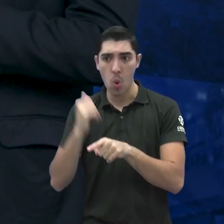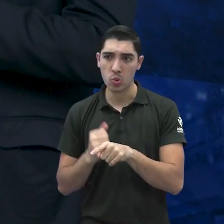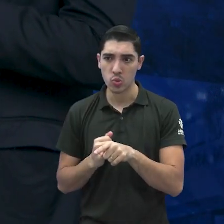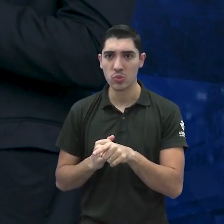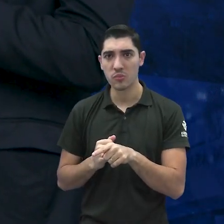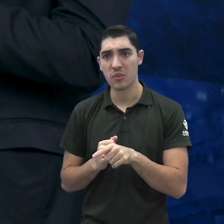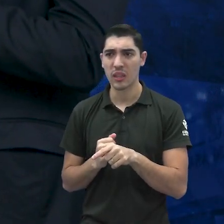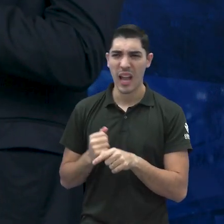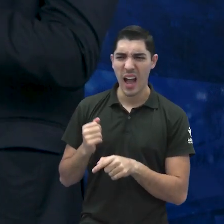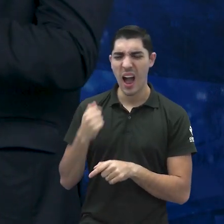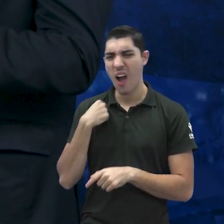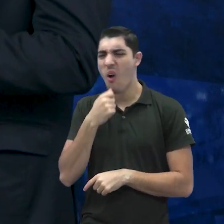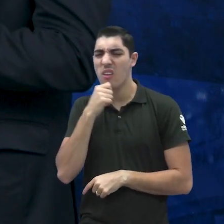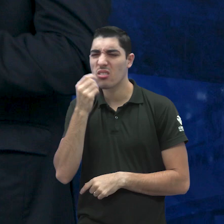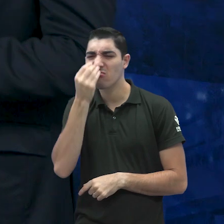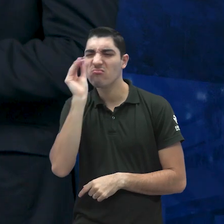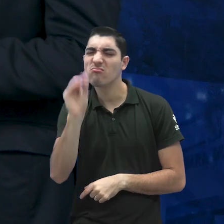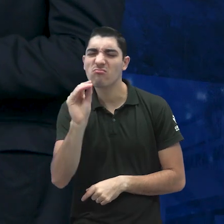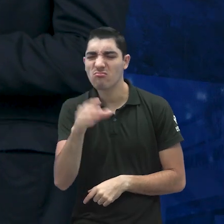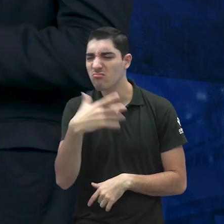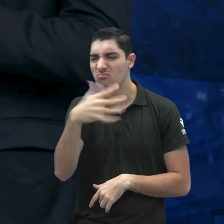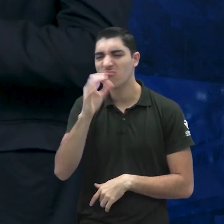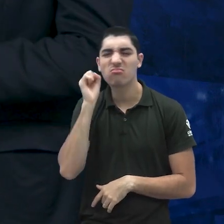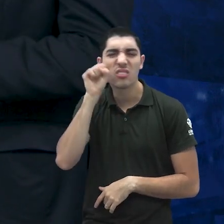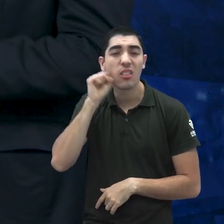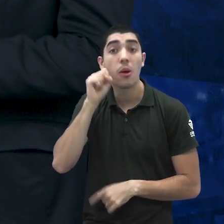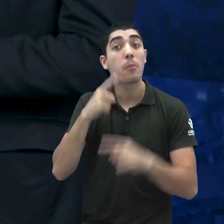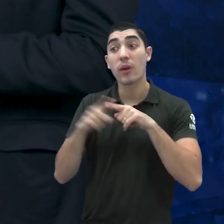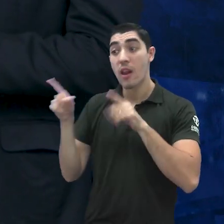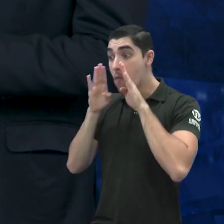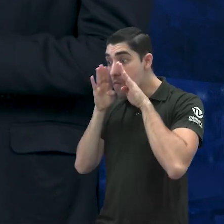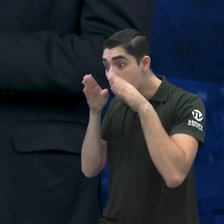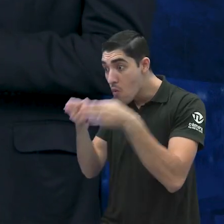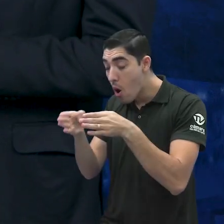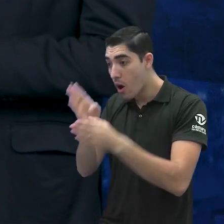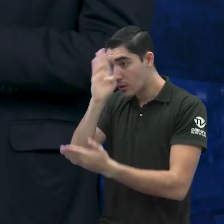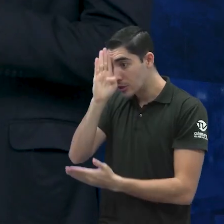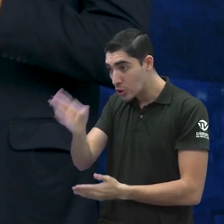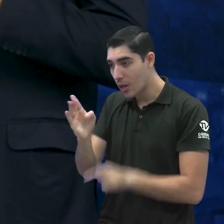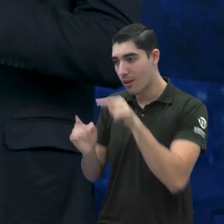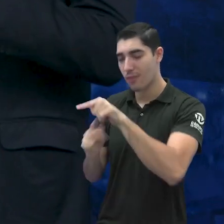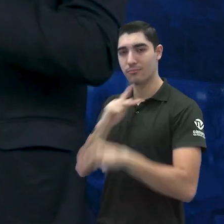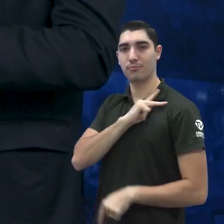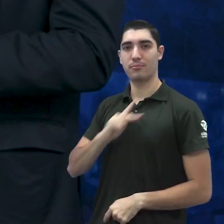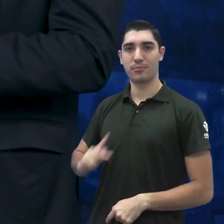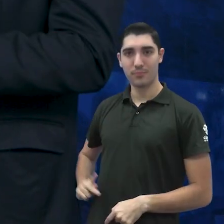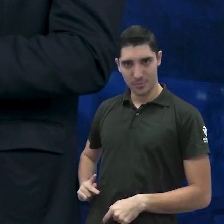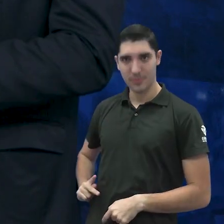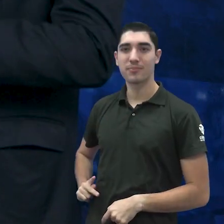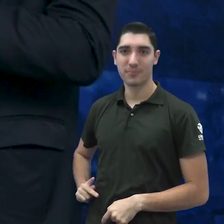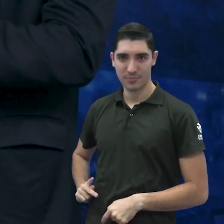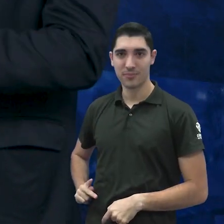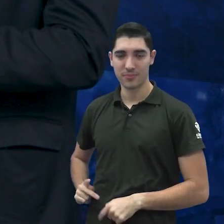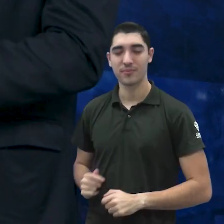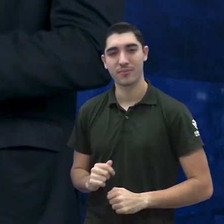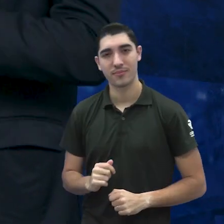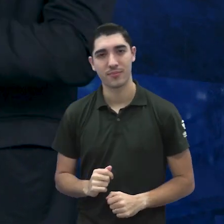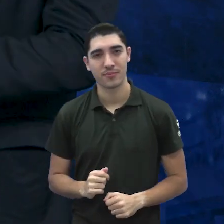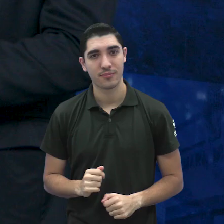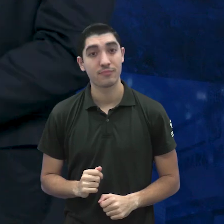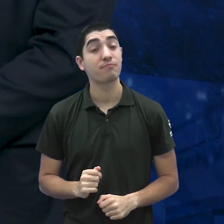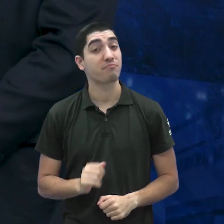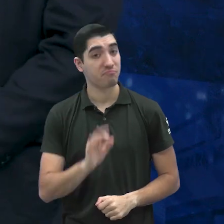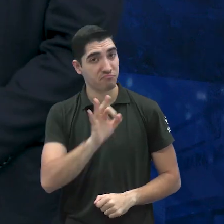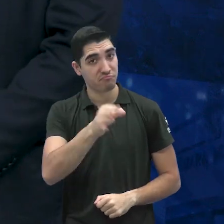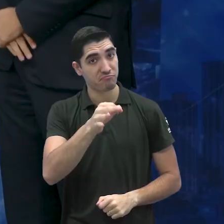porque elas falam, não sei, não pensei nisso ainda. Por que isso acontece? Porque elas estão focadas, porque a atenção está focada na discussão nacional, na